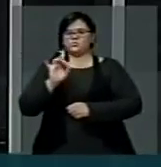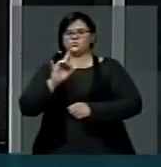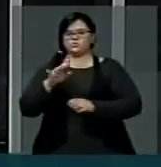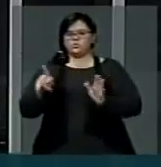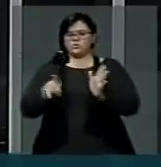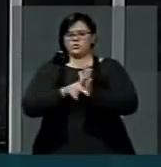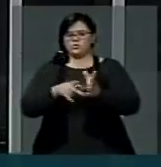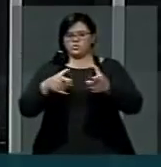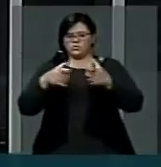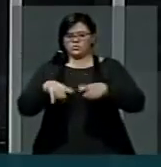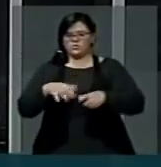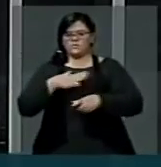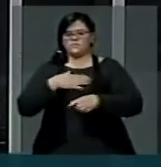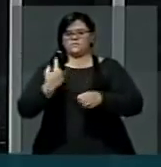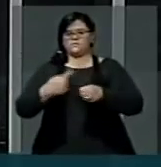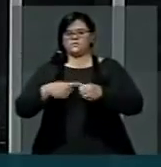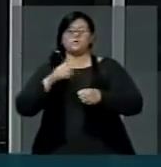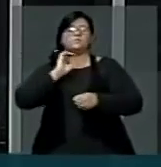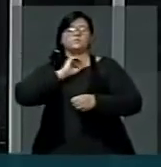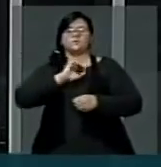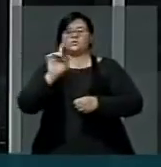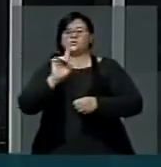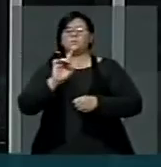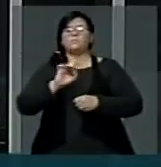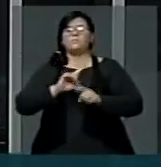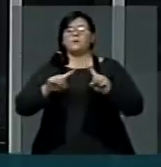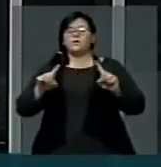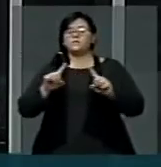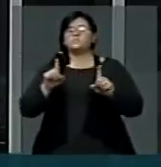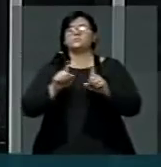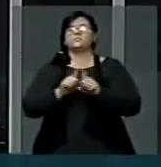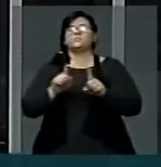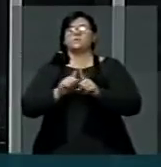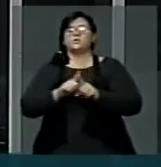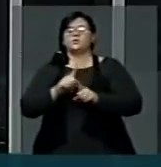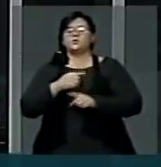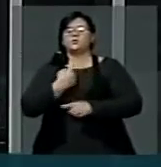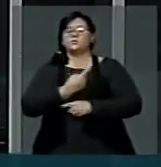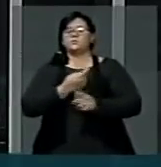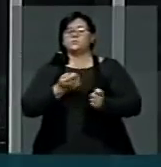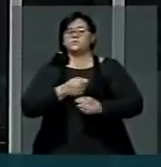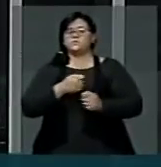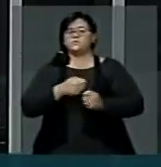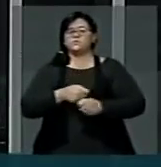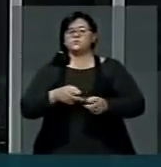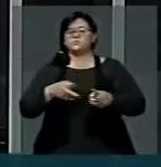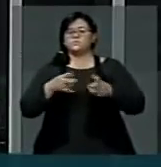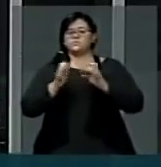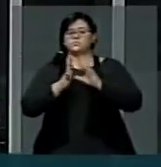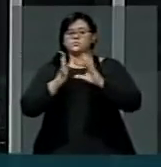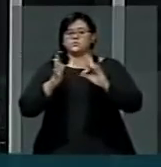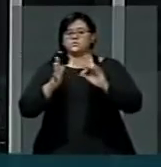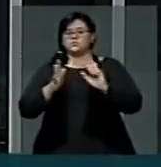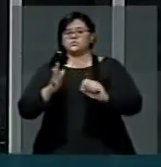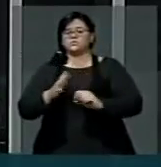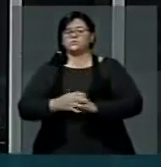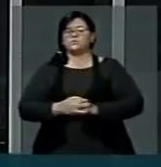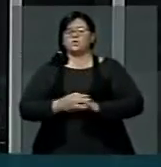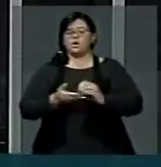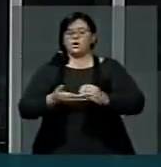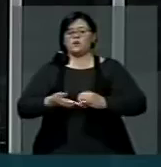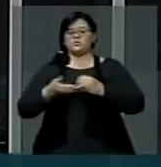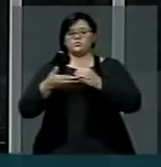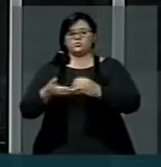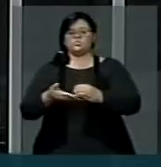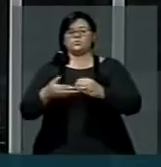o nosso estado de Minas Gerais é muito grande, mas nós podemos, como disse aqui o deputado Nilmário Miranda, destacar, né, a contribuição